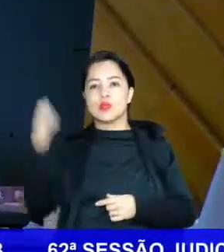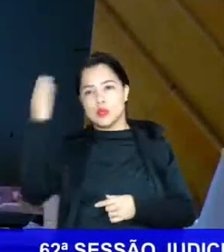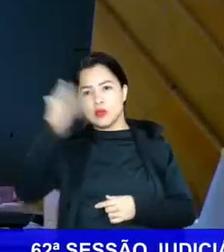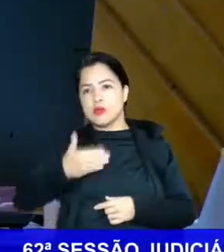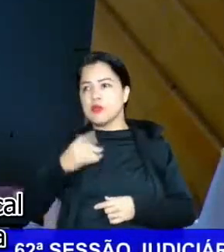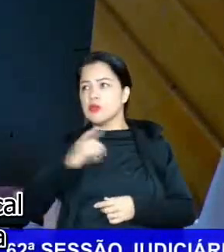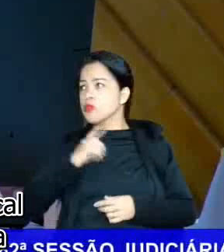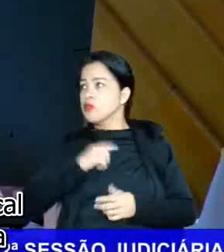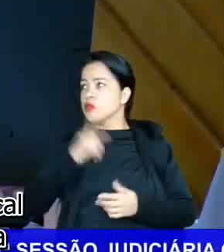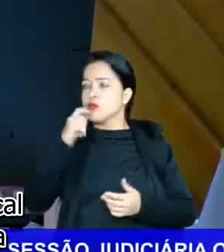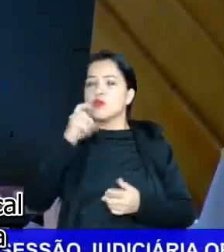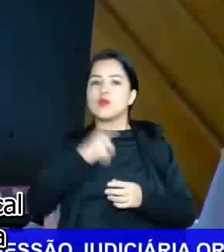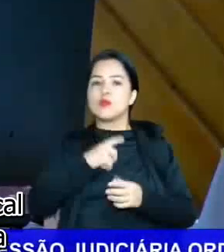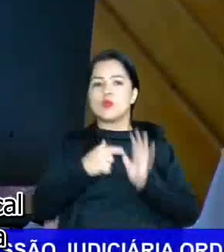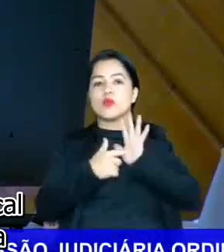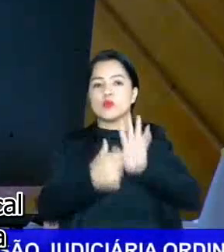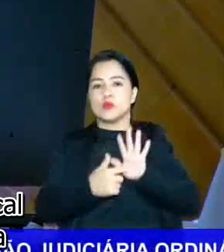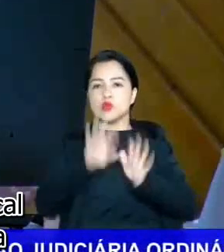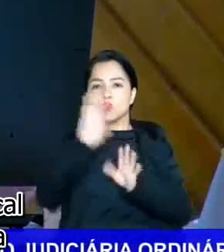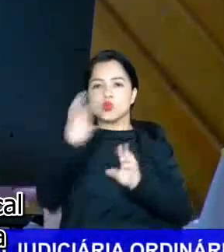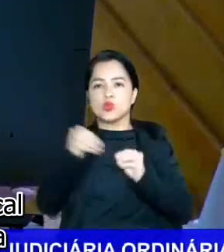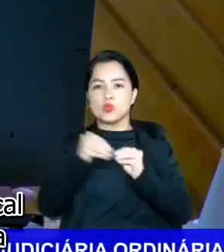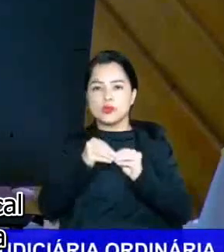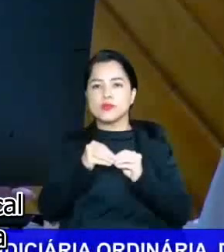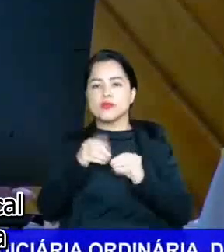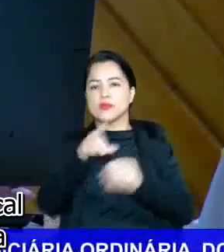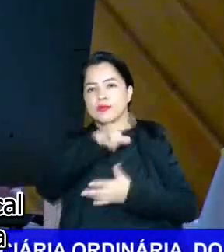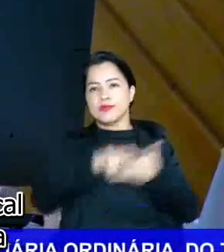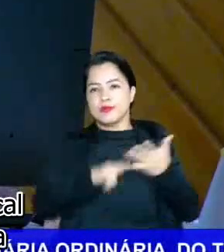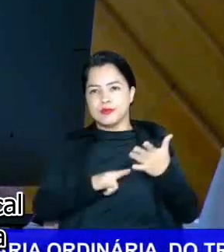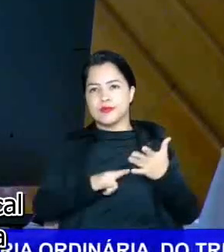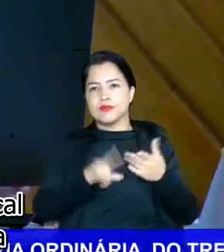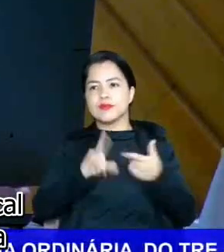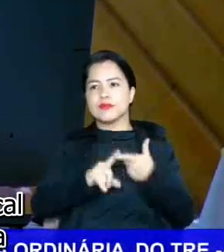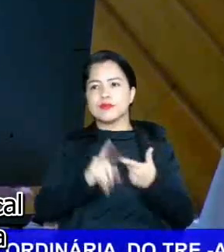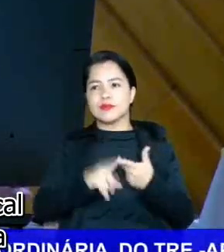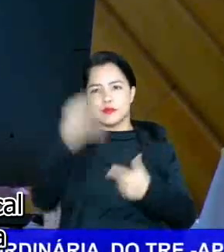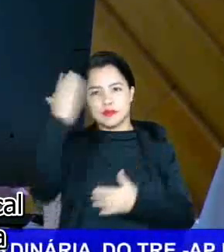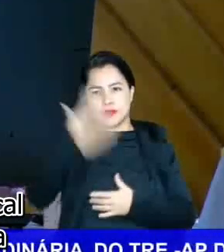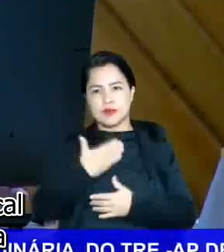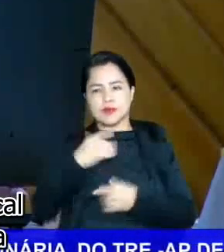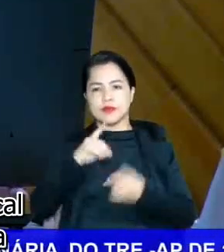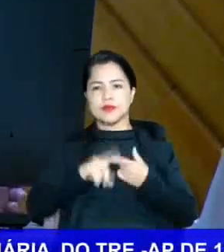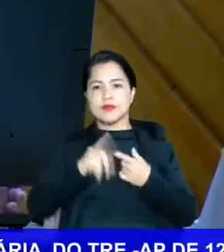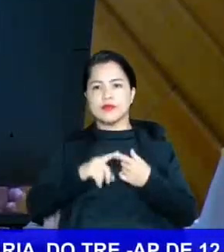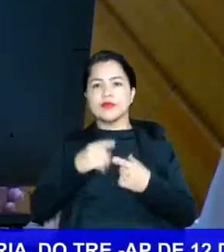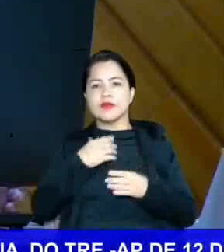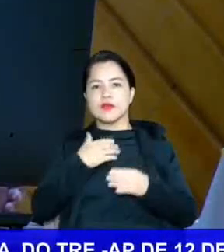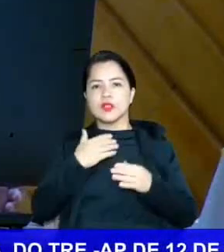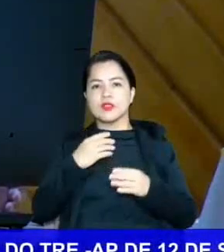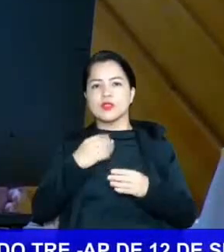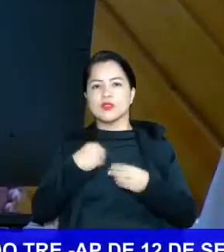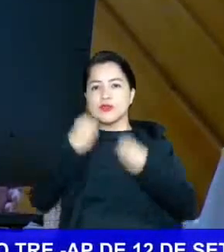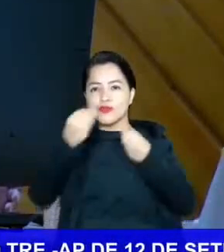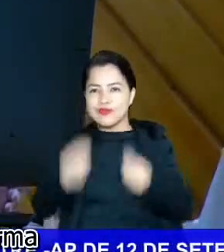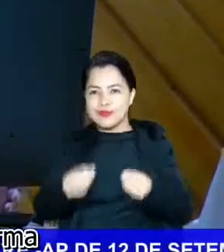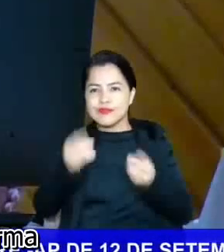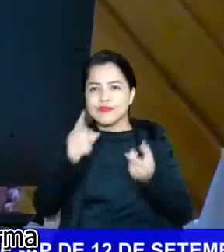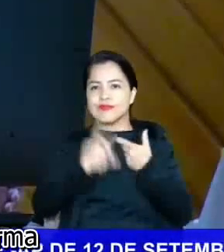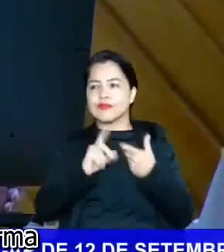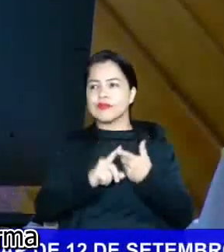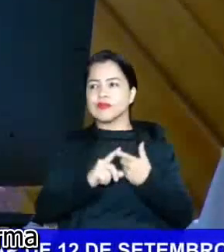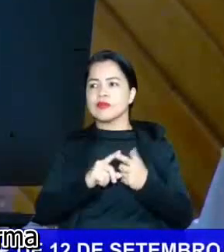comprovados. Tá? Então, foi feita a juntada tanto do documento fiscal quanto dos comprovantes de transferência,